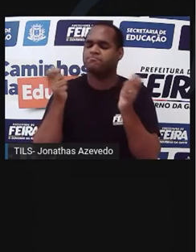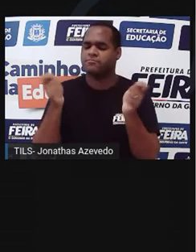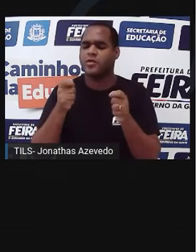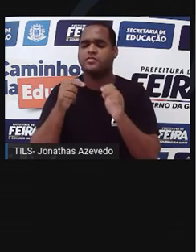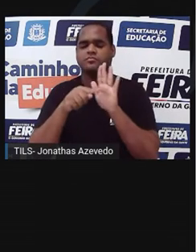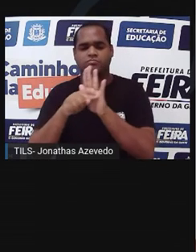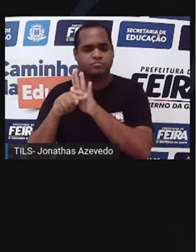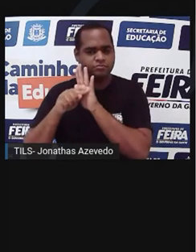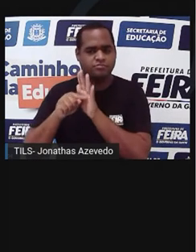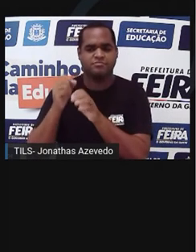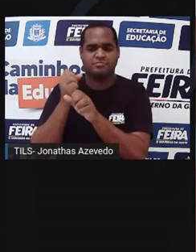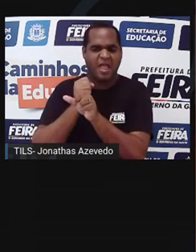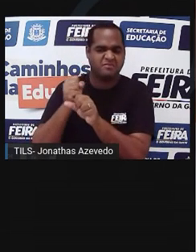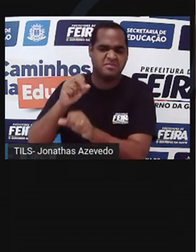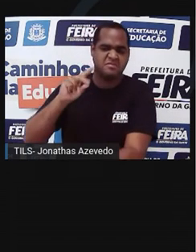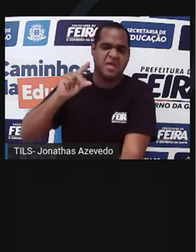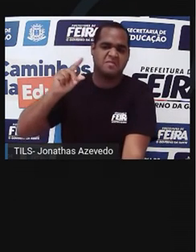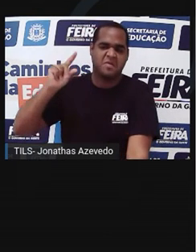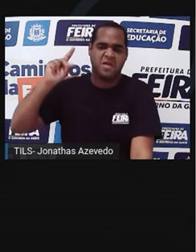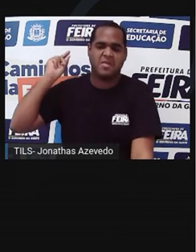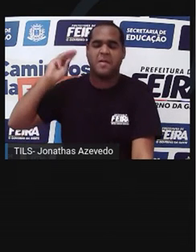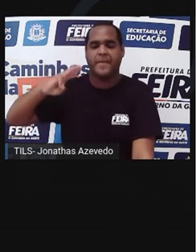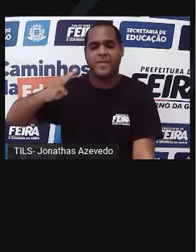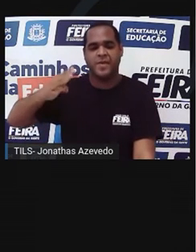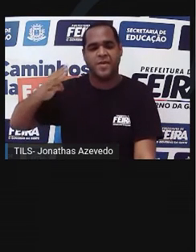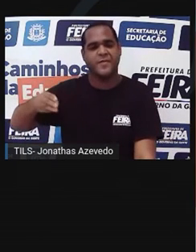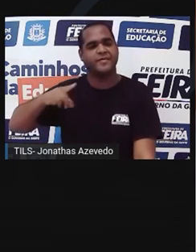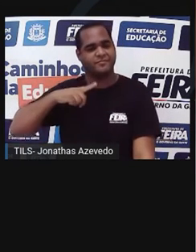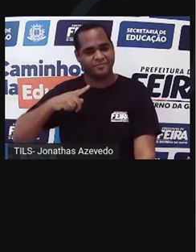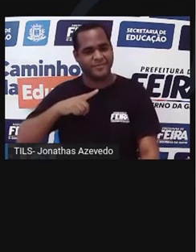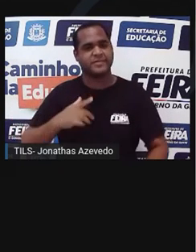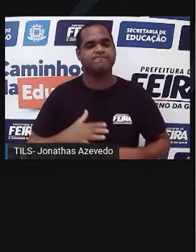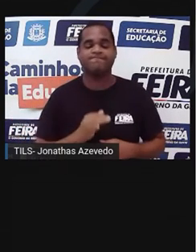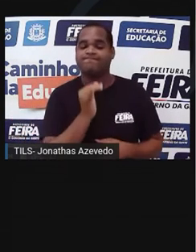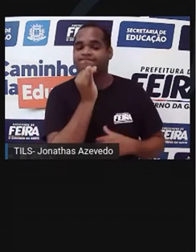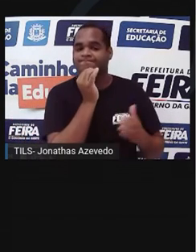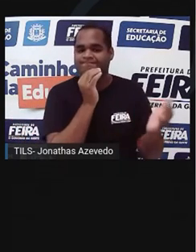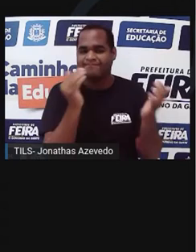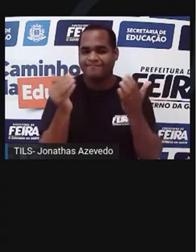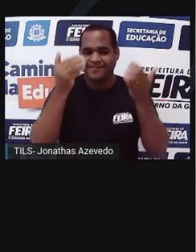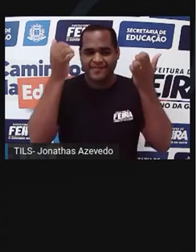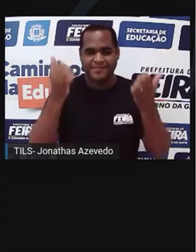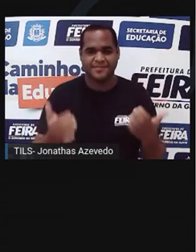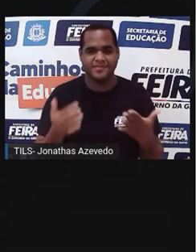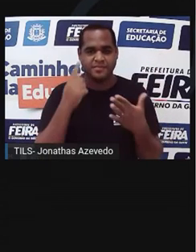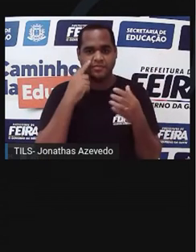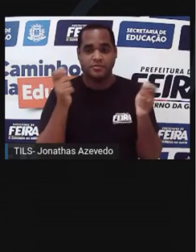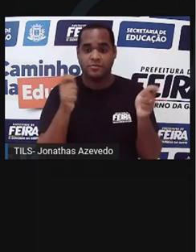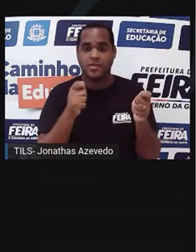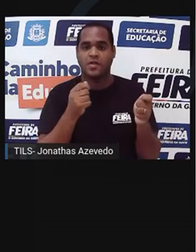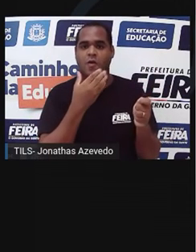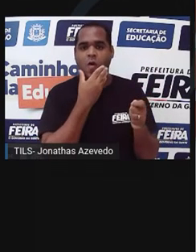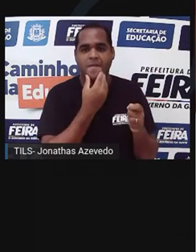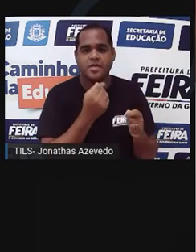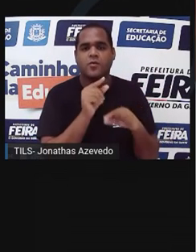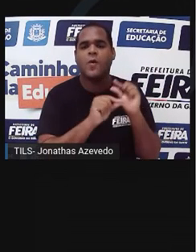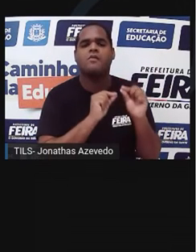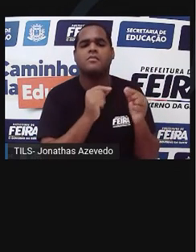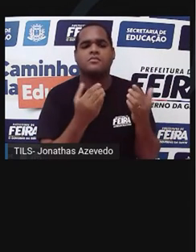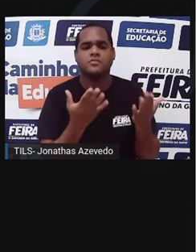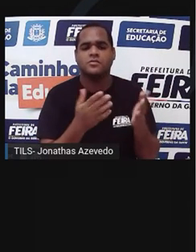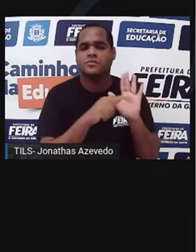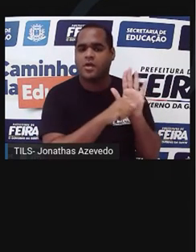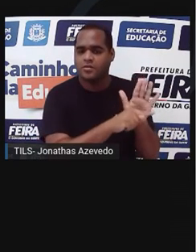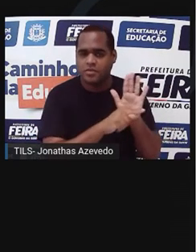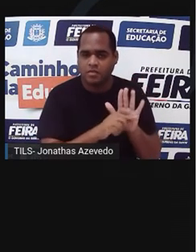sofisticada durante milhões e milhões de anos. Por exemplo, a natureza presta serviço ao homem quando faz